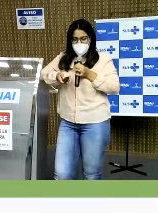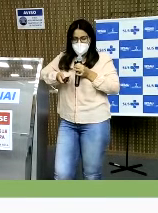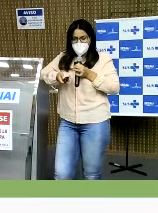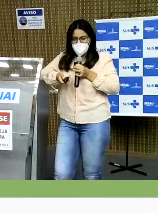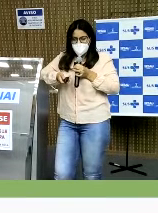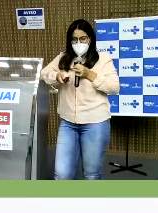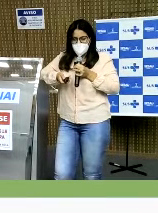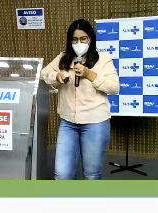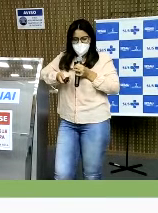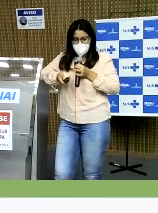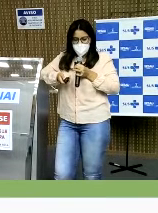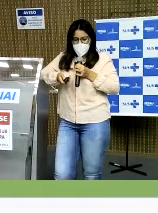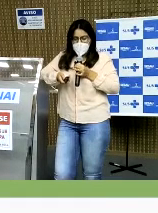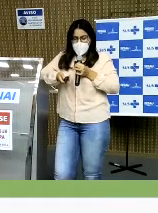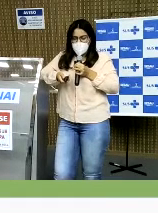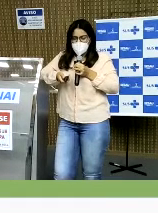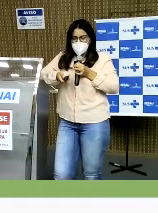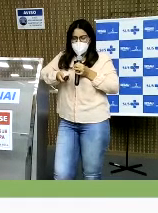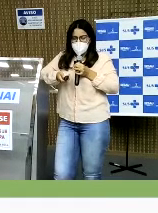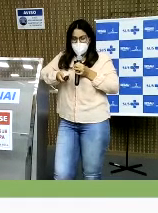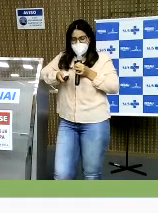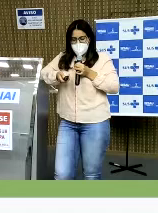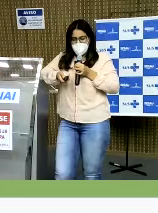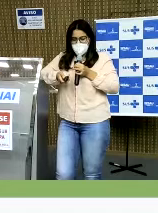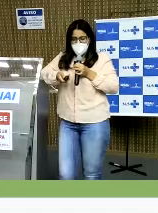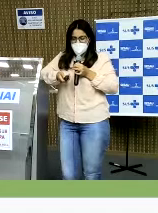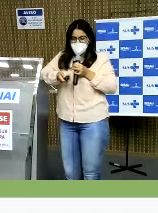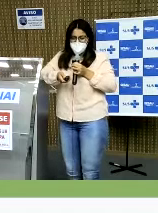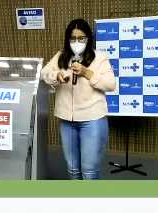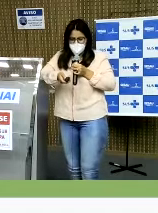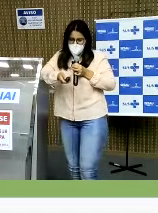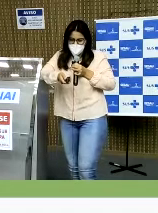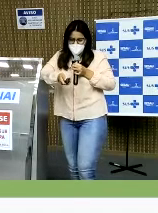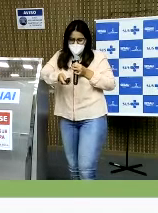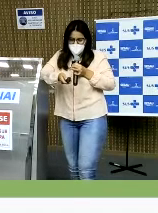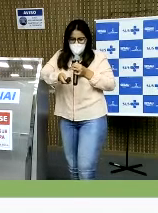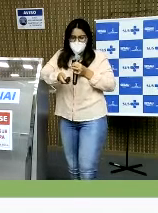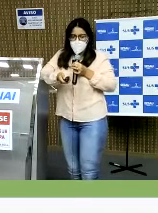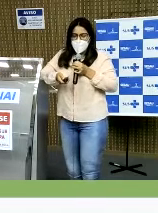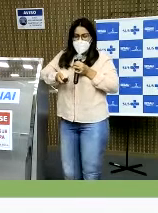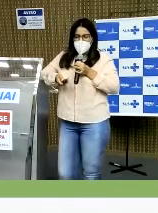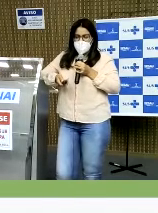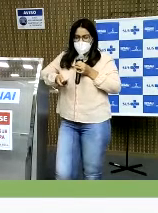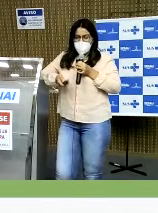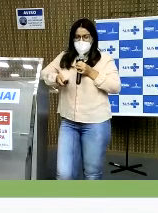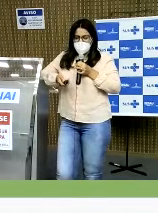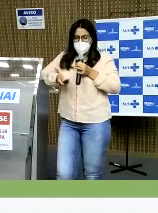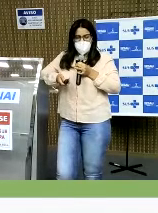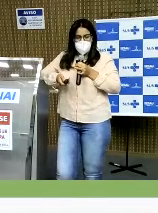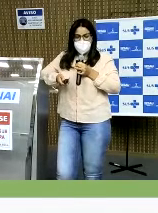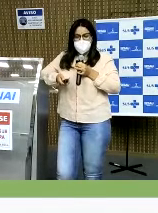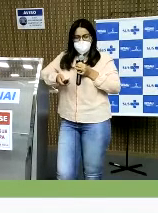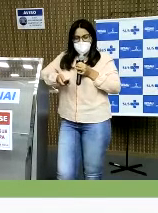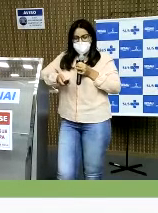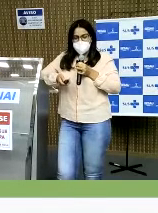de 2021, 12. Consulta de puerpério, 98, da população de 98,